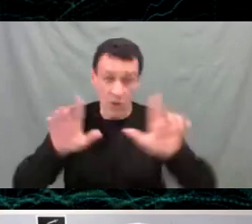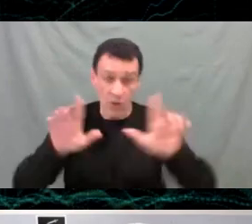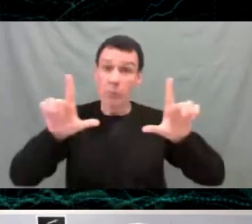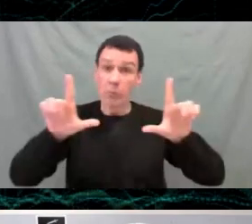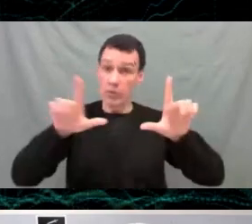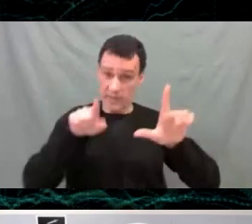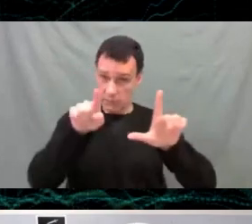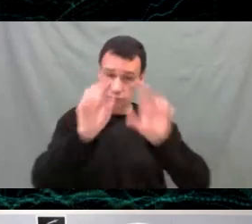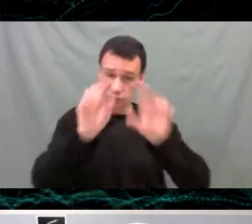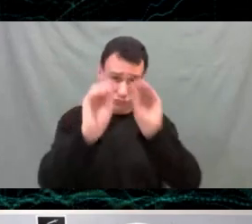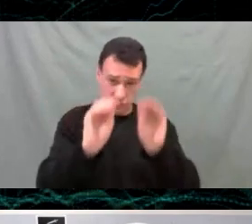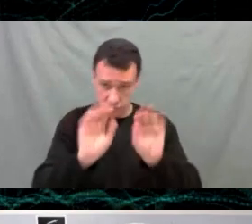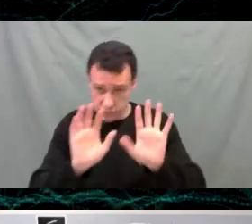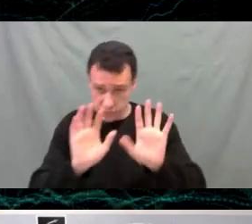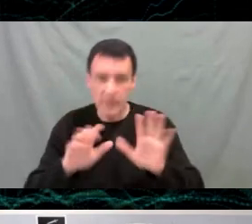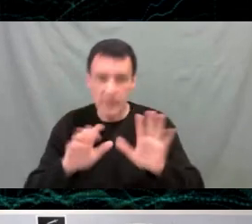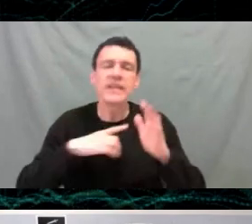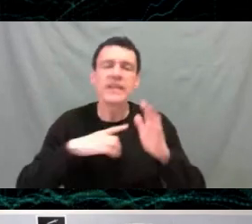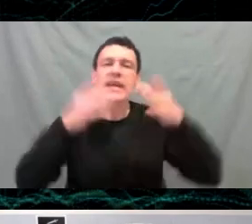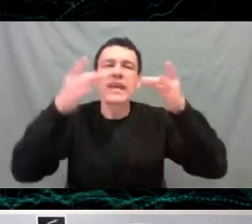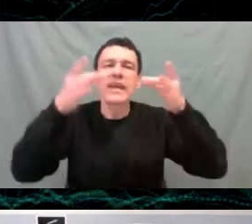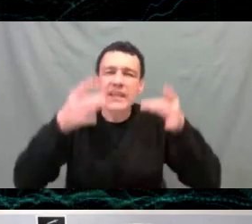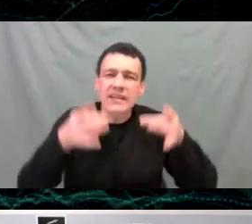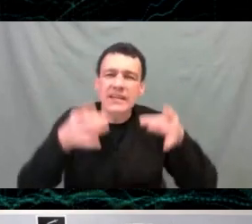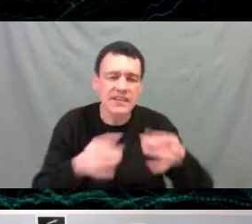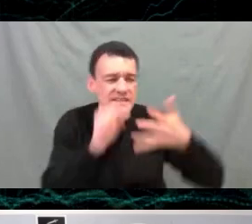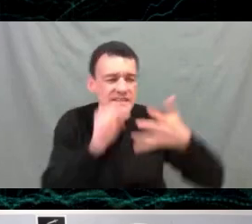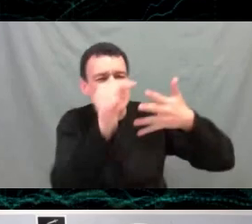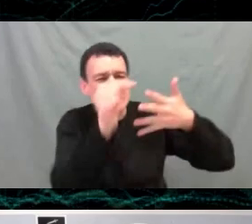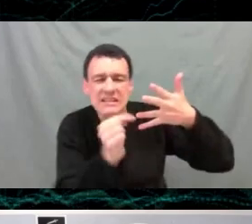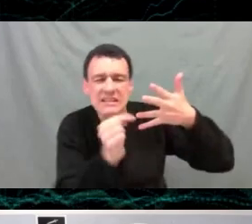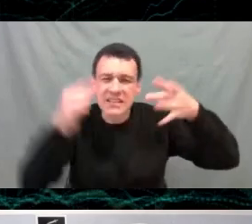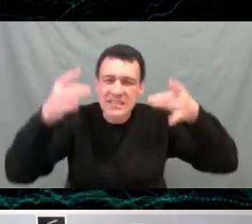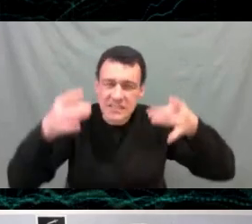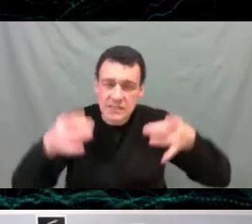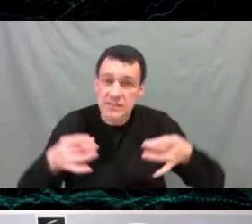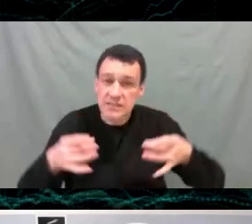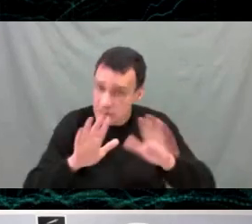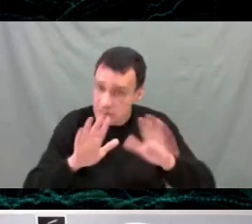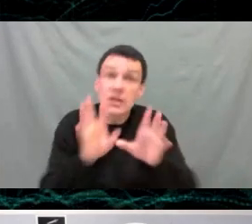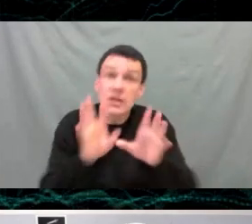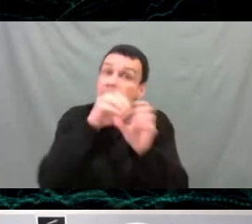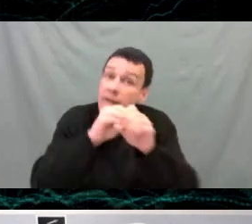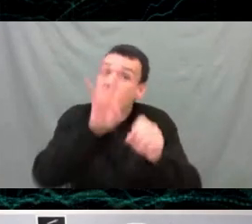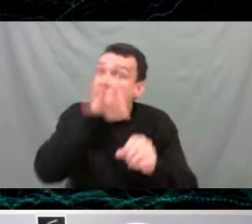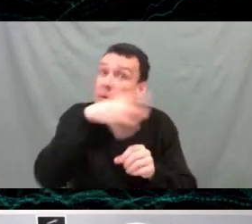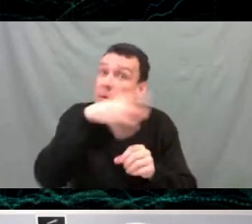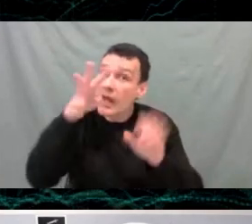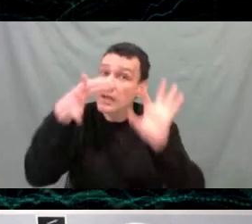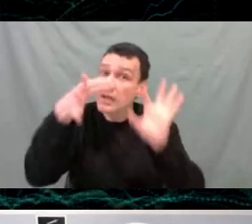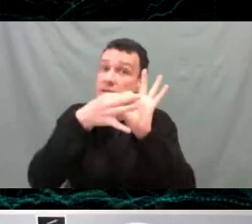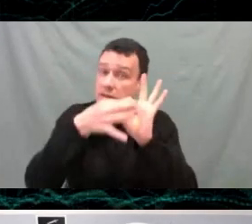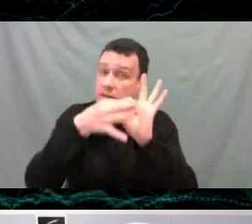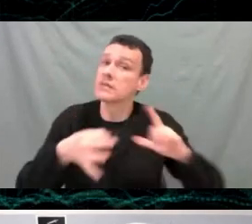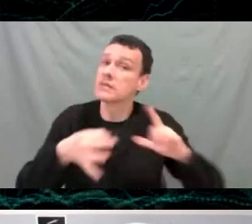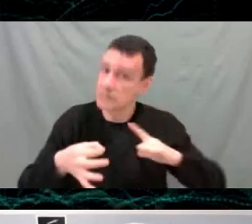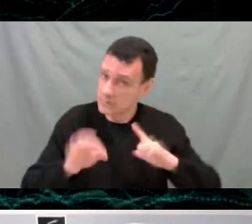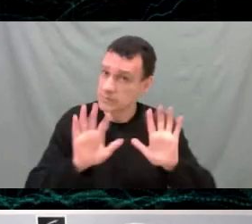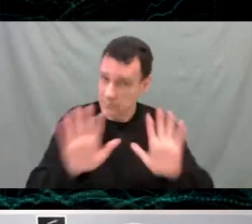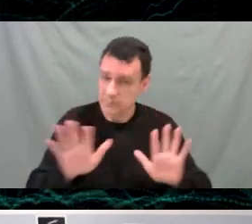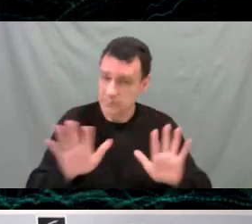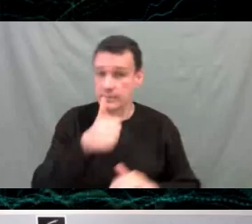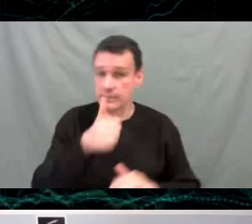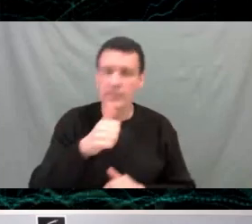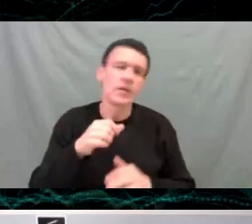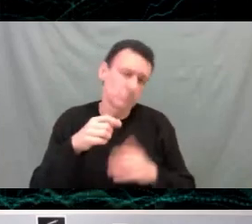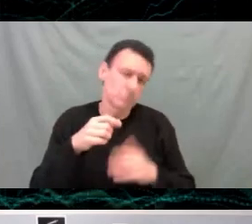Os itens todinhos. E são justamente, muitos deles justamente estão dentro dessa tabela, então depois vocês olhem como é que vocês vão trabalhar com isso, tá